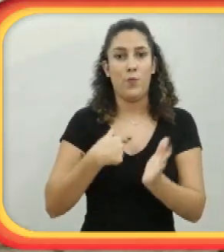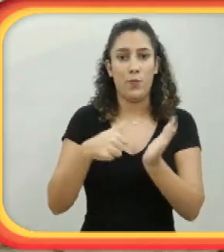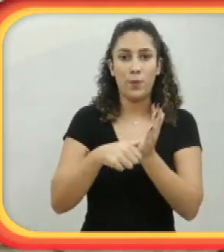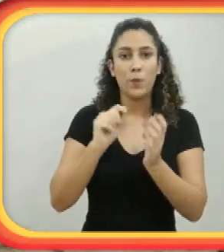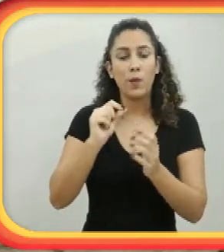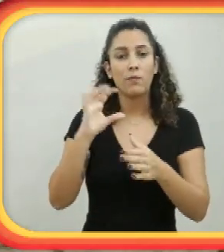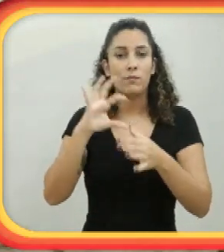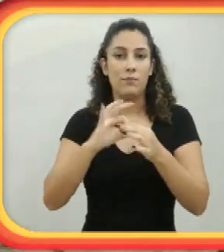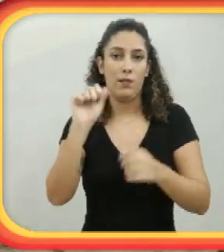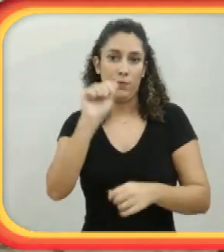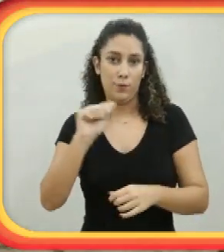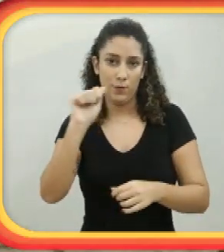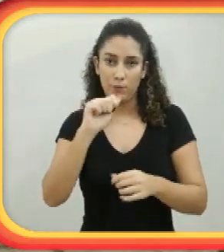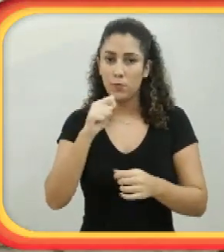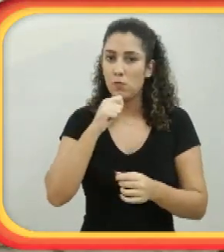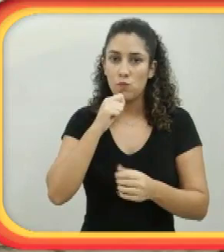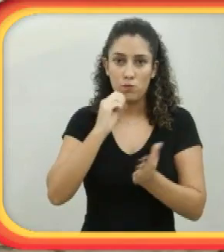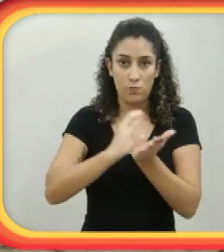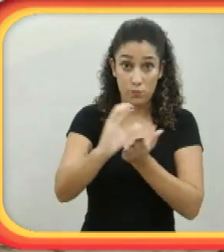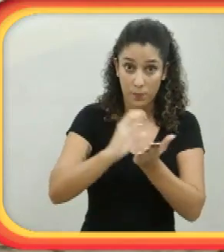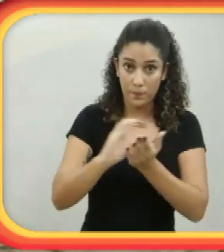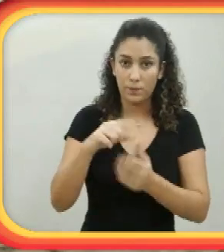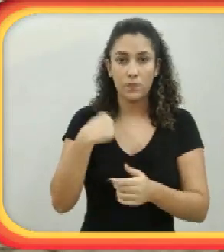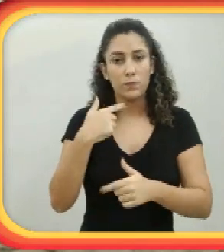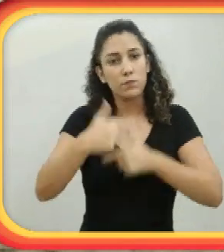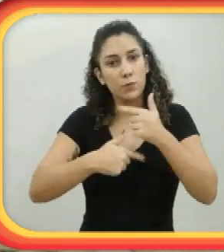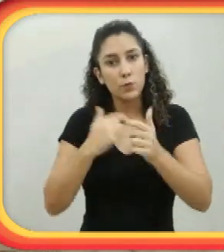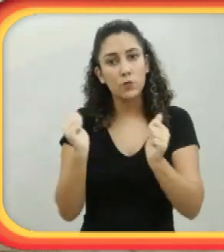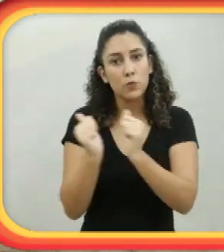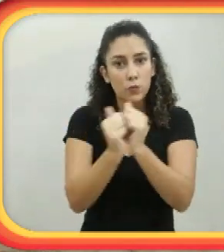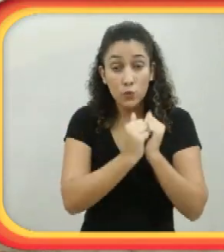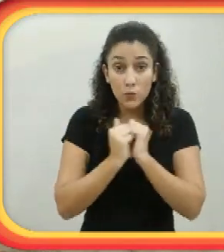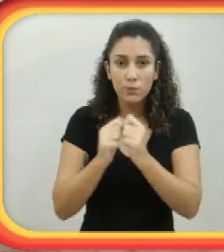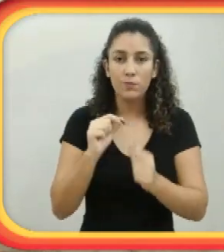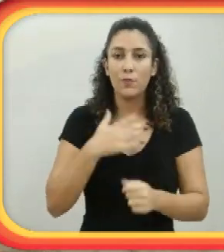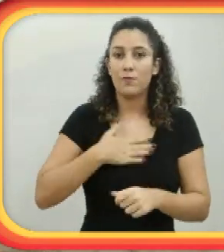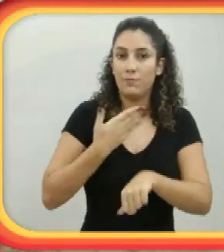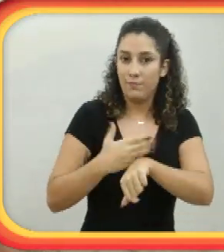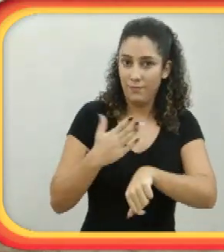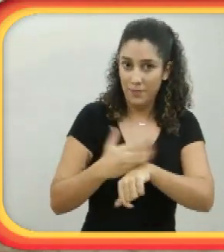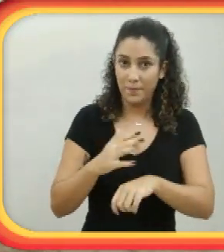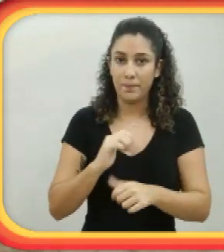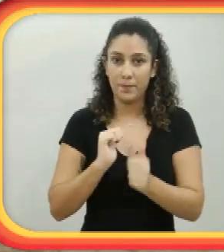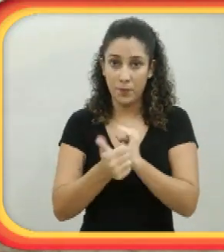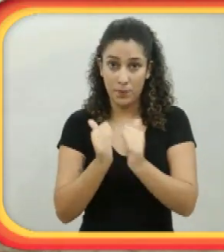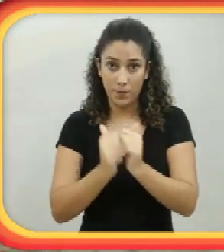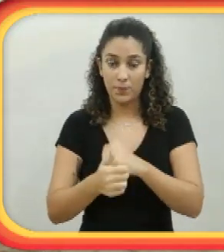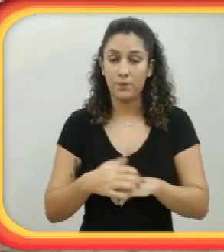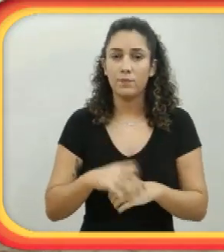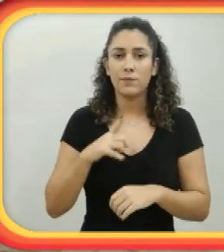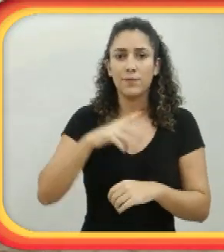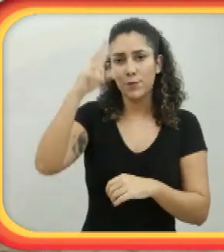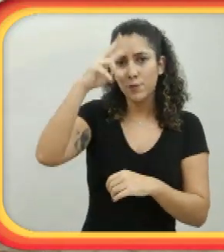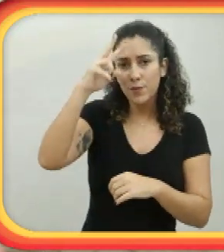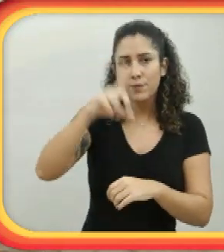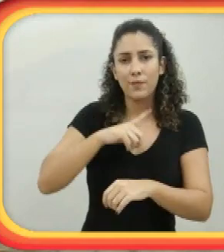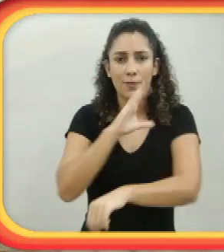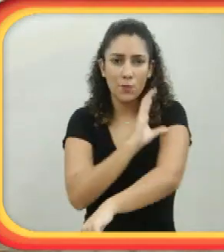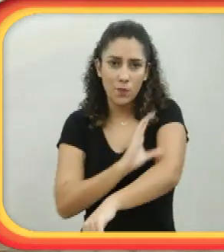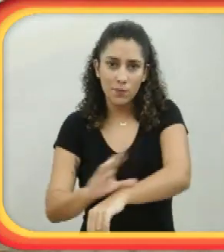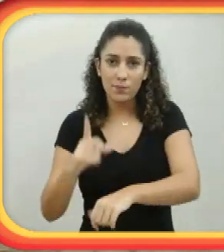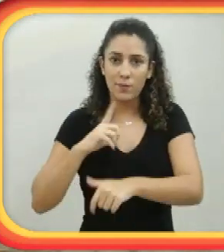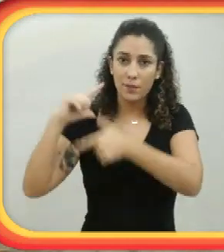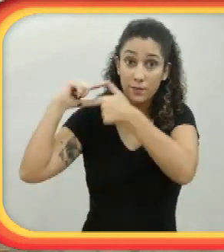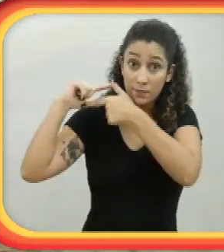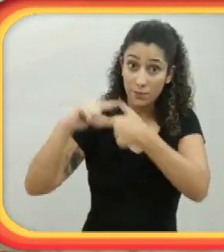clubes. No nosso clube é uma associação sem fins lucrativos que funciona juntando pessoas que gostam de praticar um